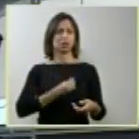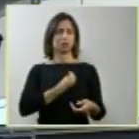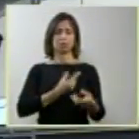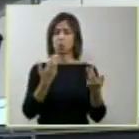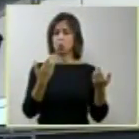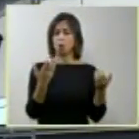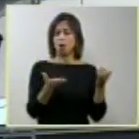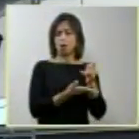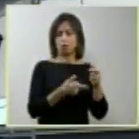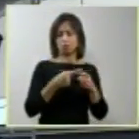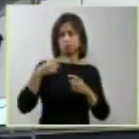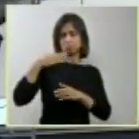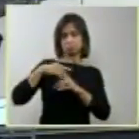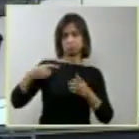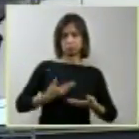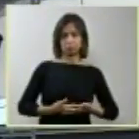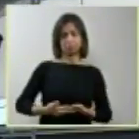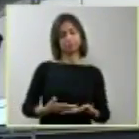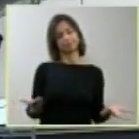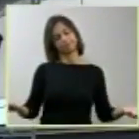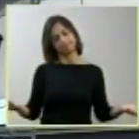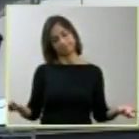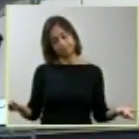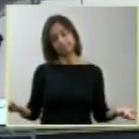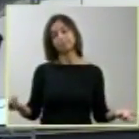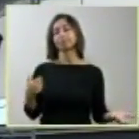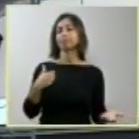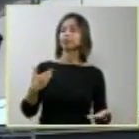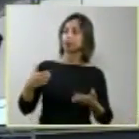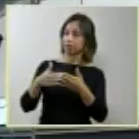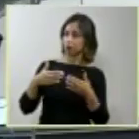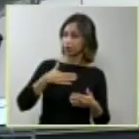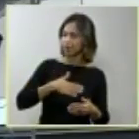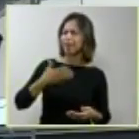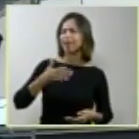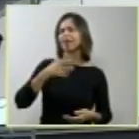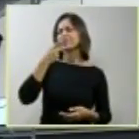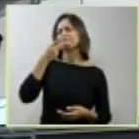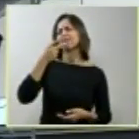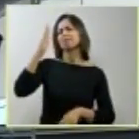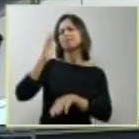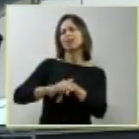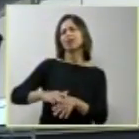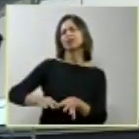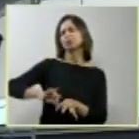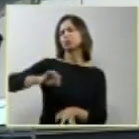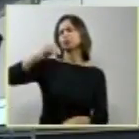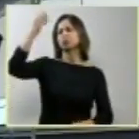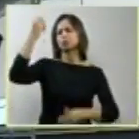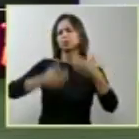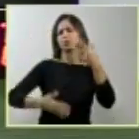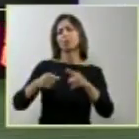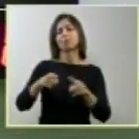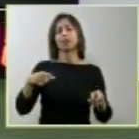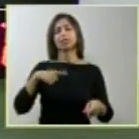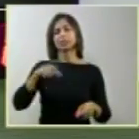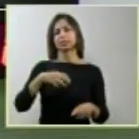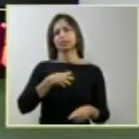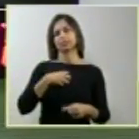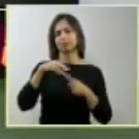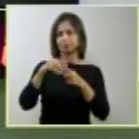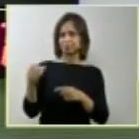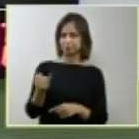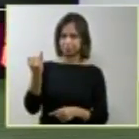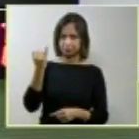mesmo princípio. Senhor presidente, eu gostaria de falar muito mais, mas esses são os valores que nos movem. E